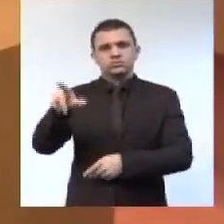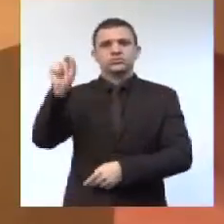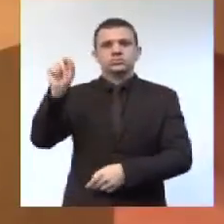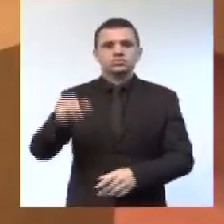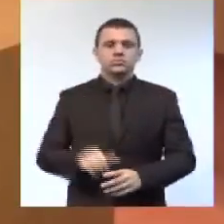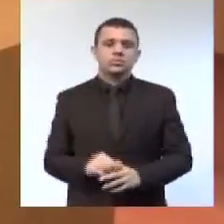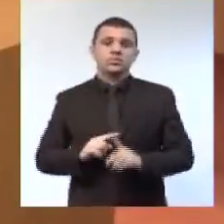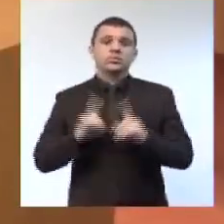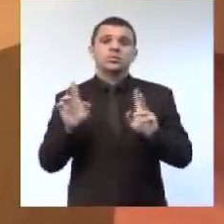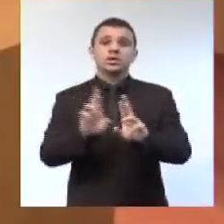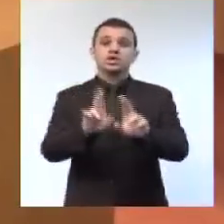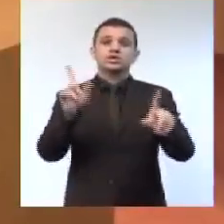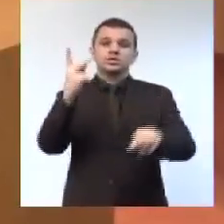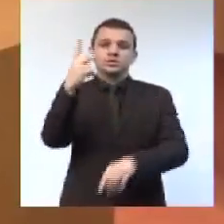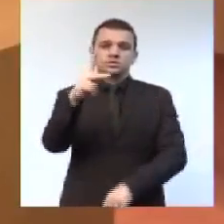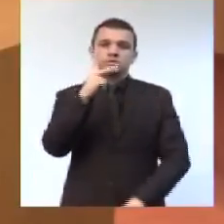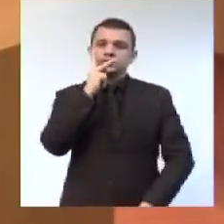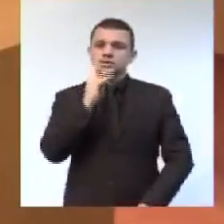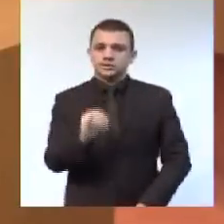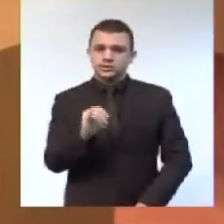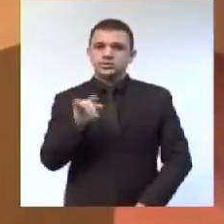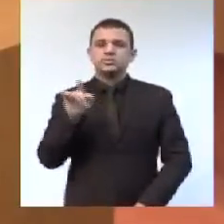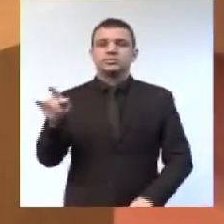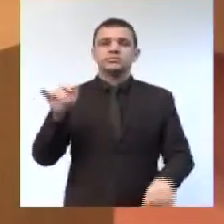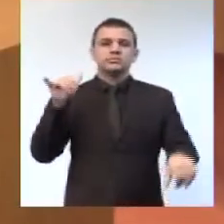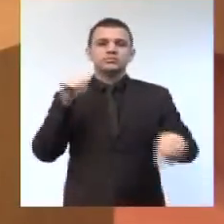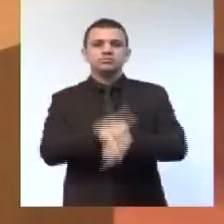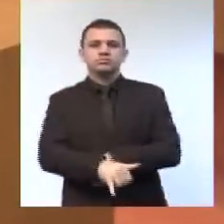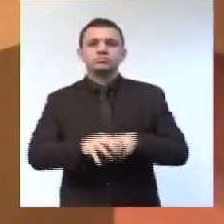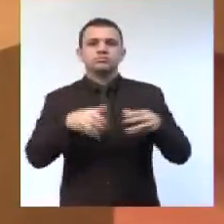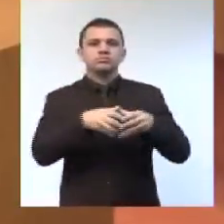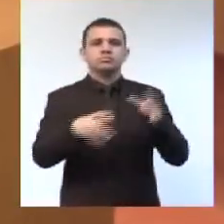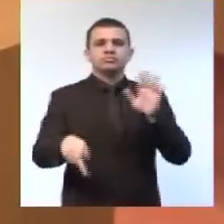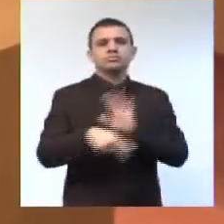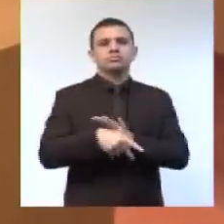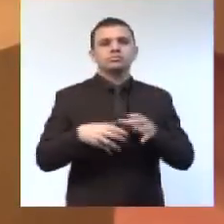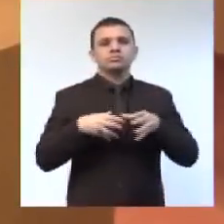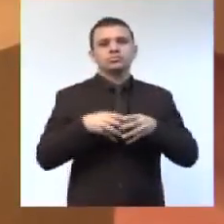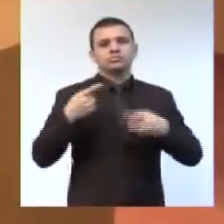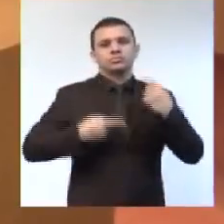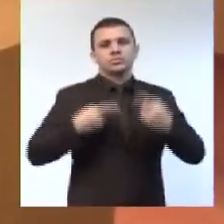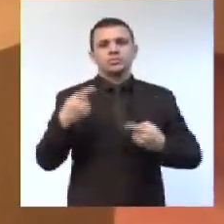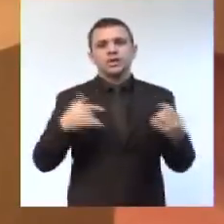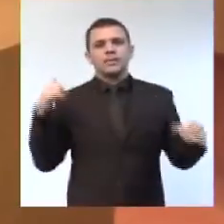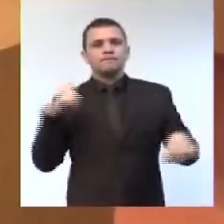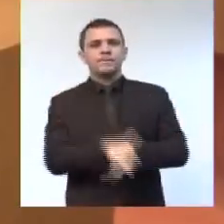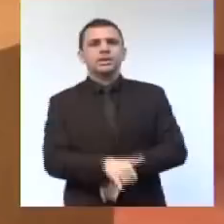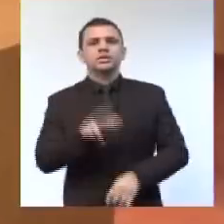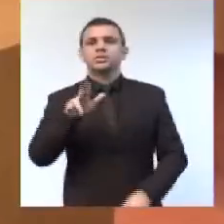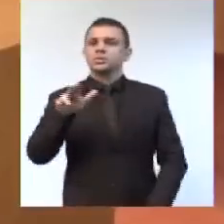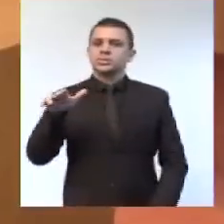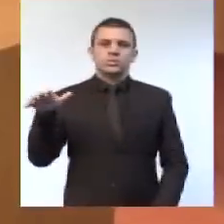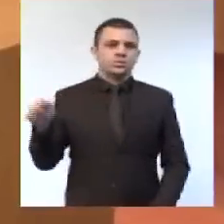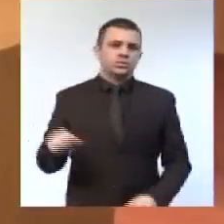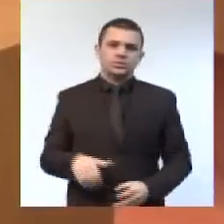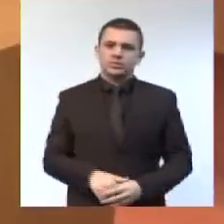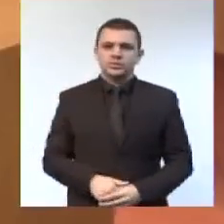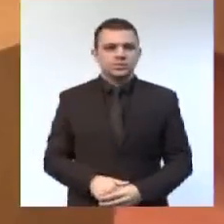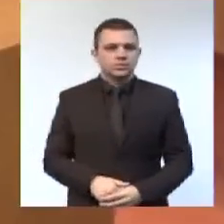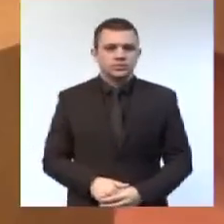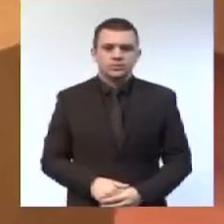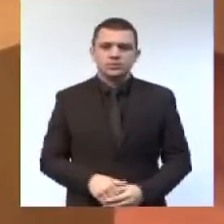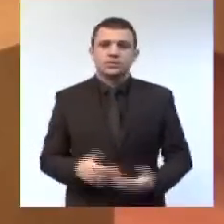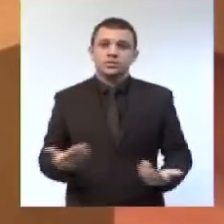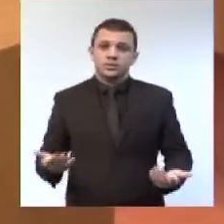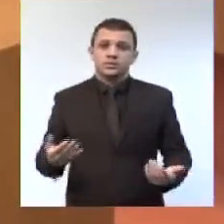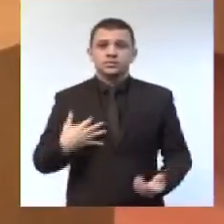pai, ele nunca traiu o grupo político da qual nós pertencemos. Nunca. Nunca.